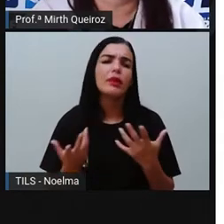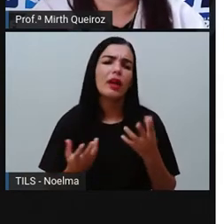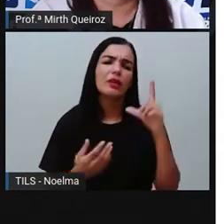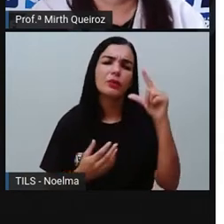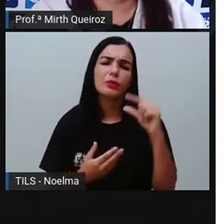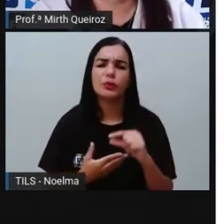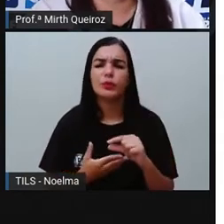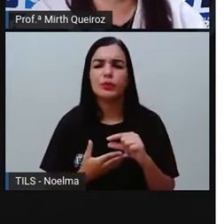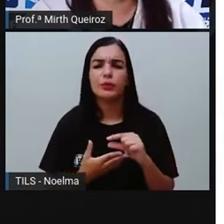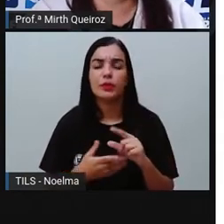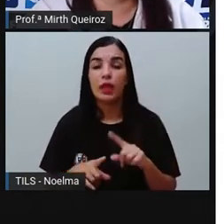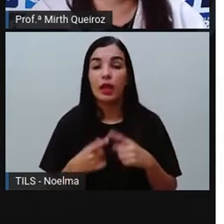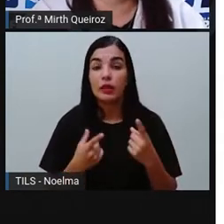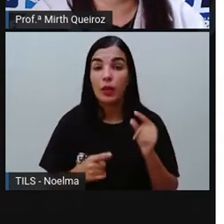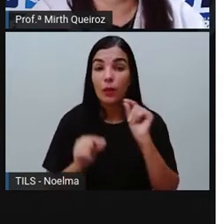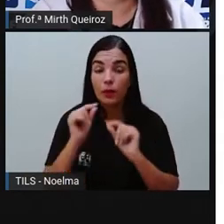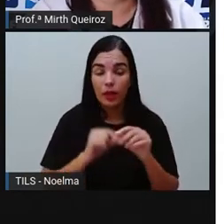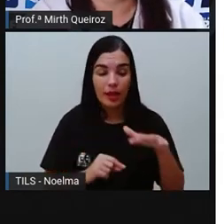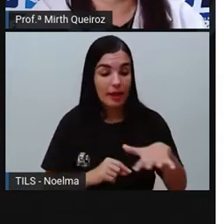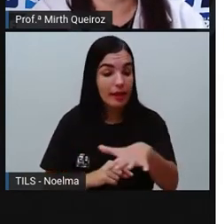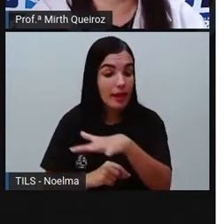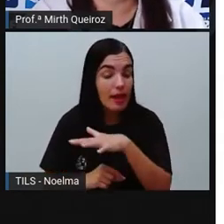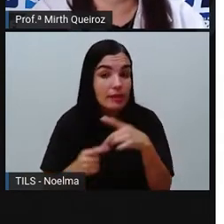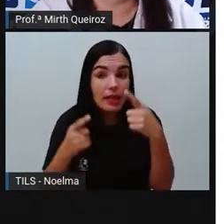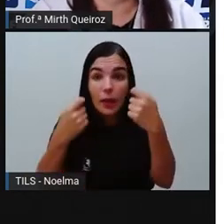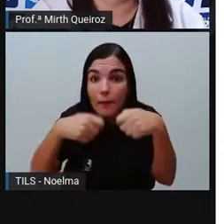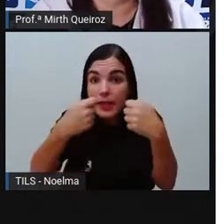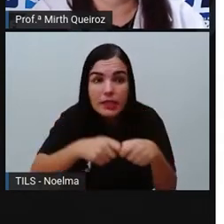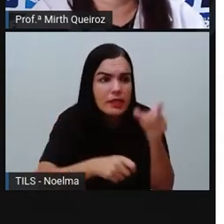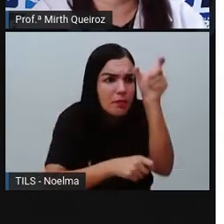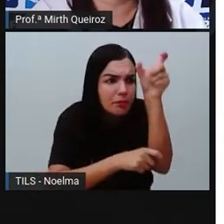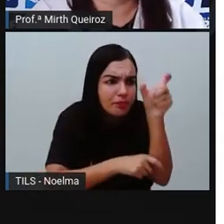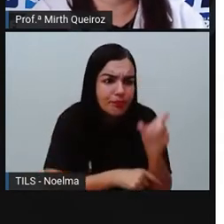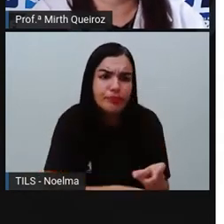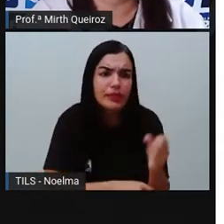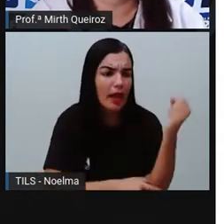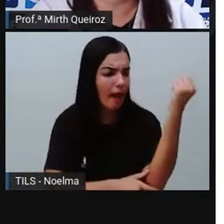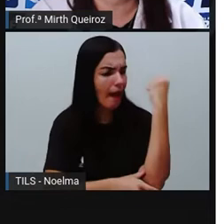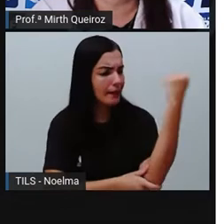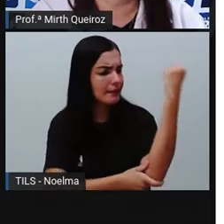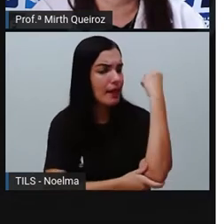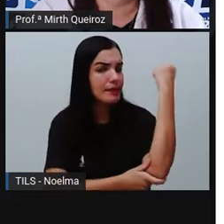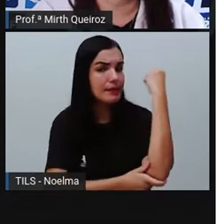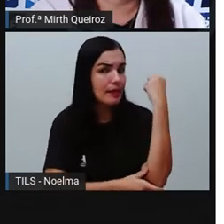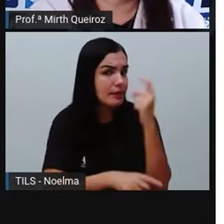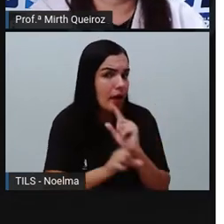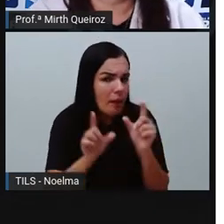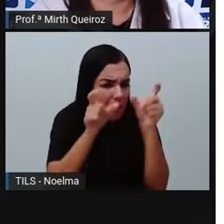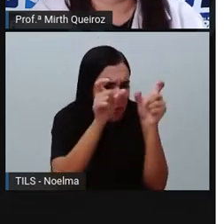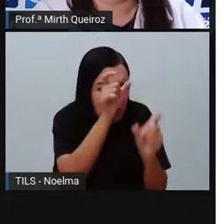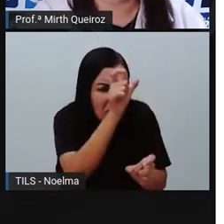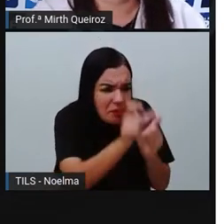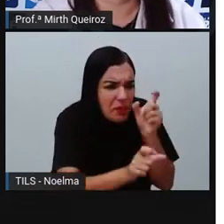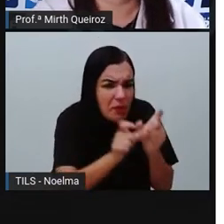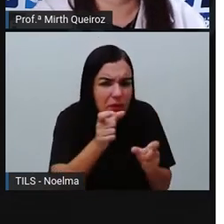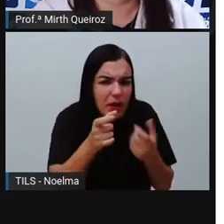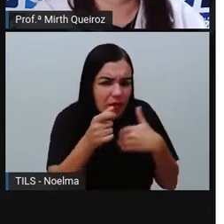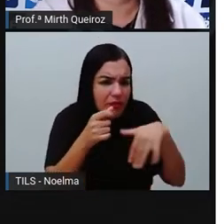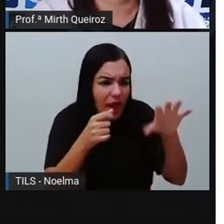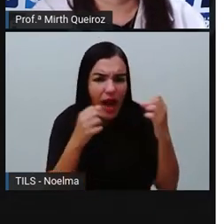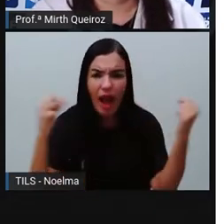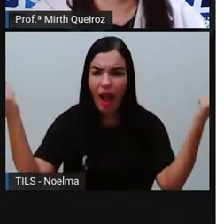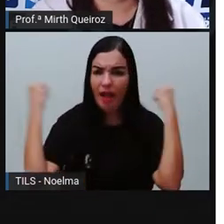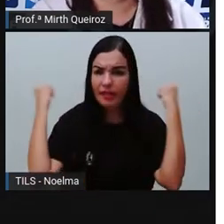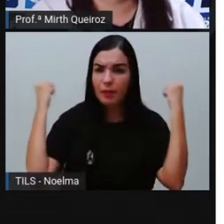diminuiu? Crianças não precisam de padrões sistemáticos de exercícios, como é o caso de adultos que vão à academia, né? Os